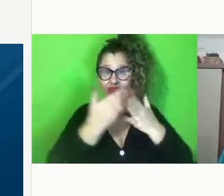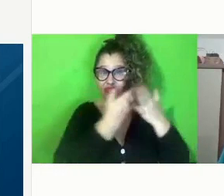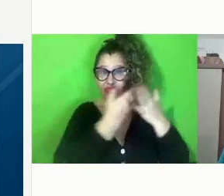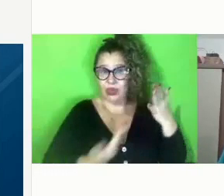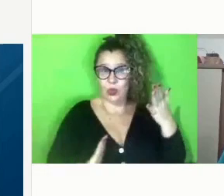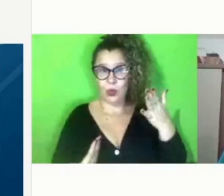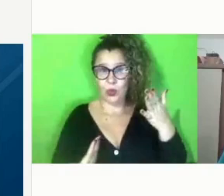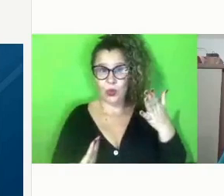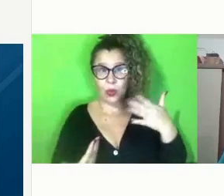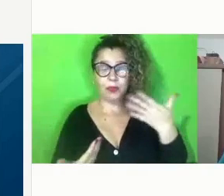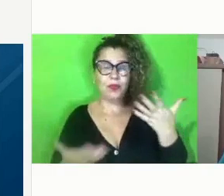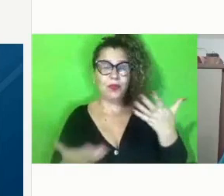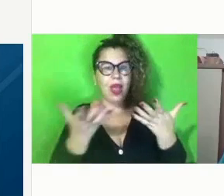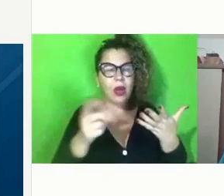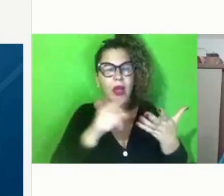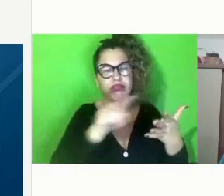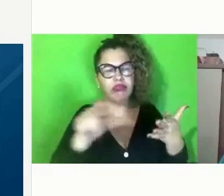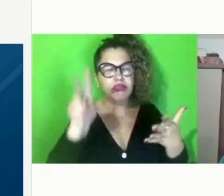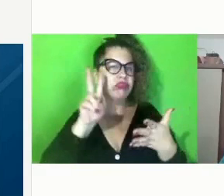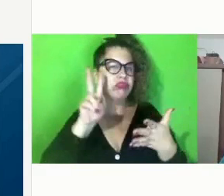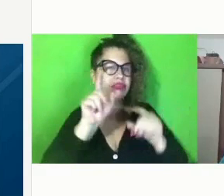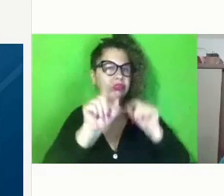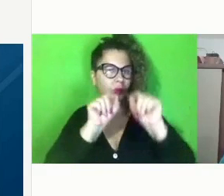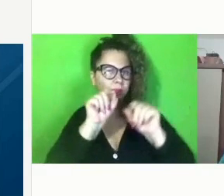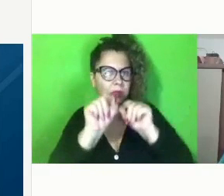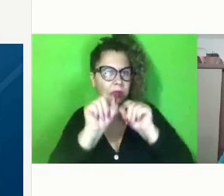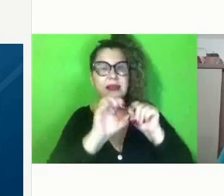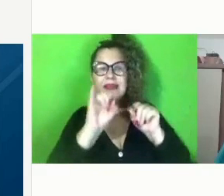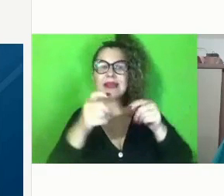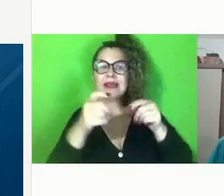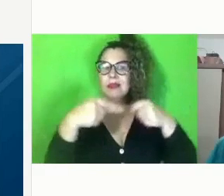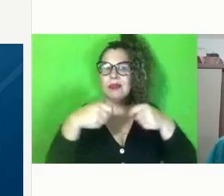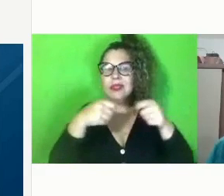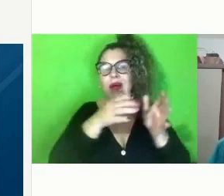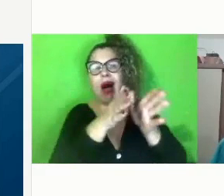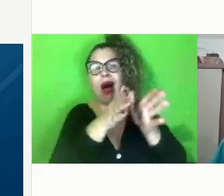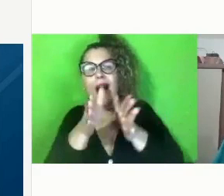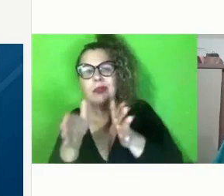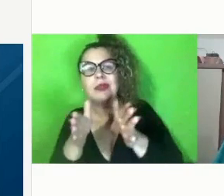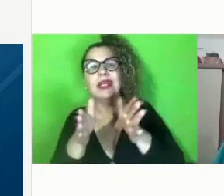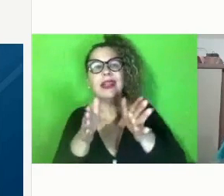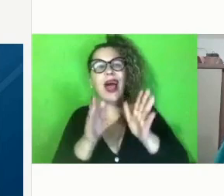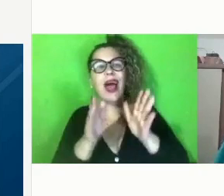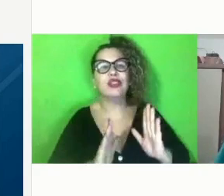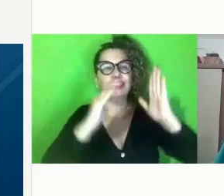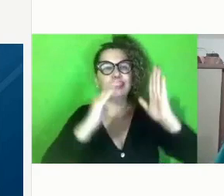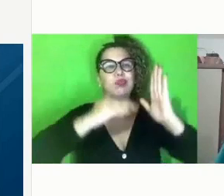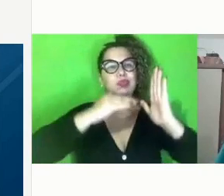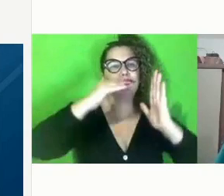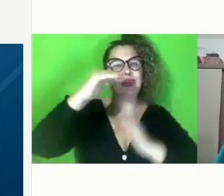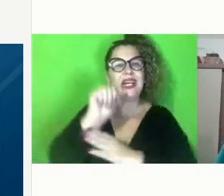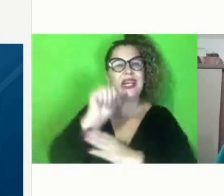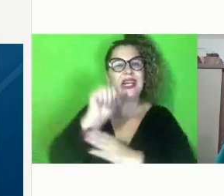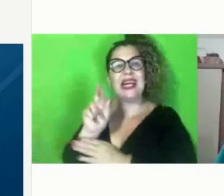Eu quero lembrar aqui que, para a gente levar a acessibilidade arquitetônica até as